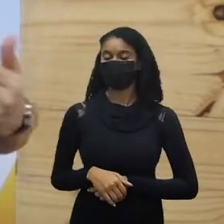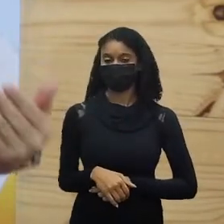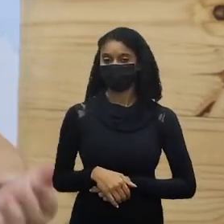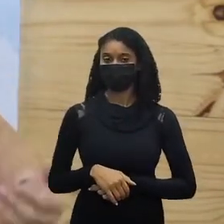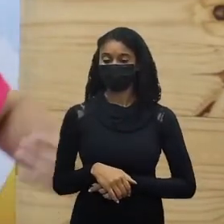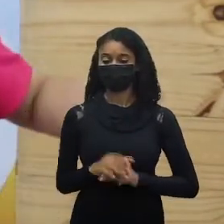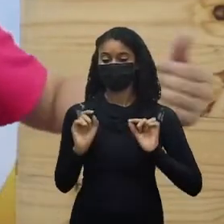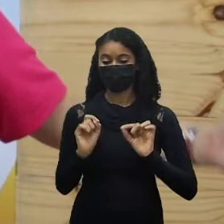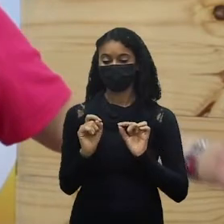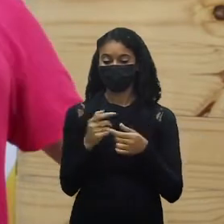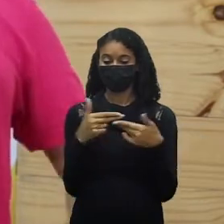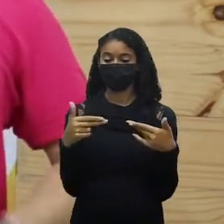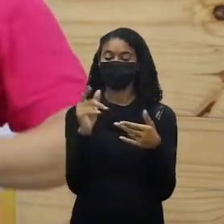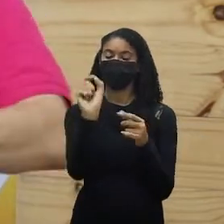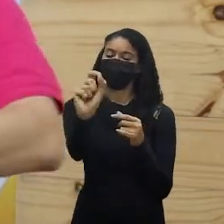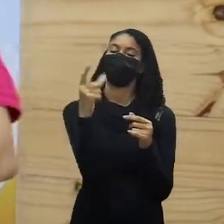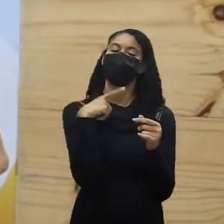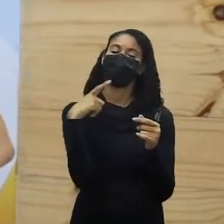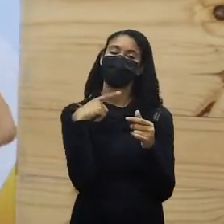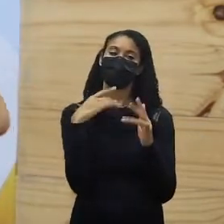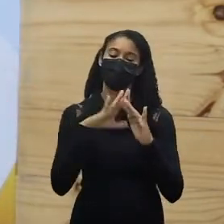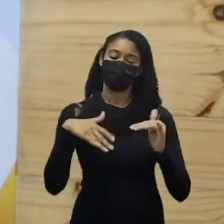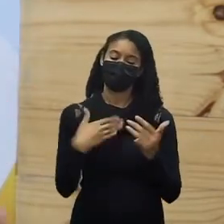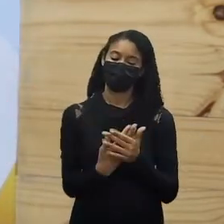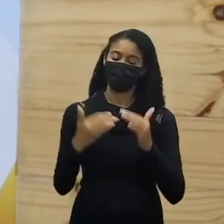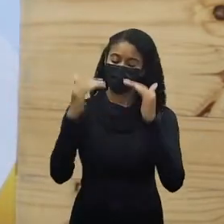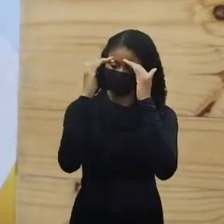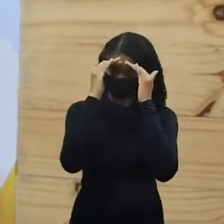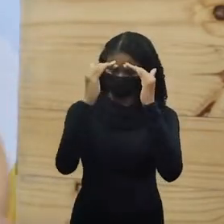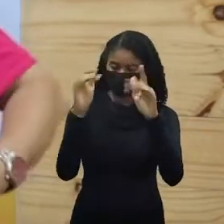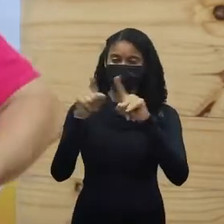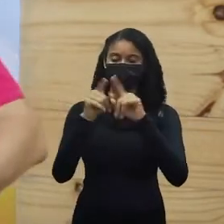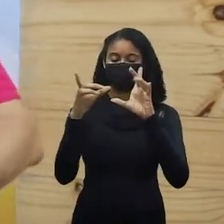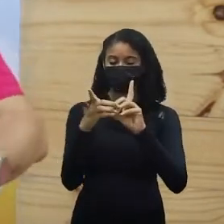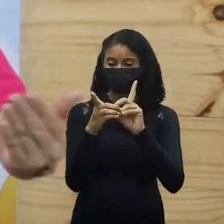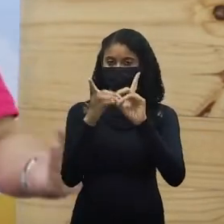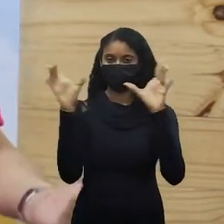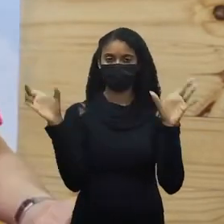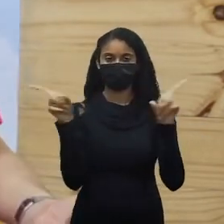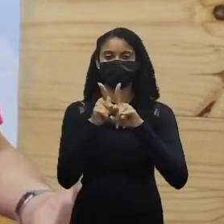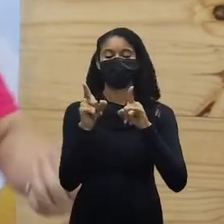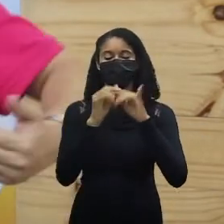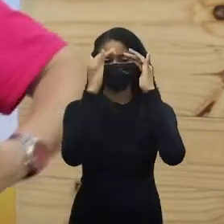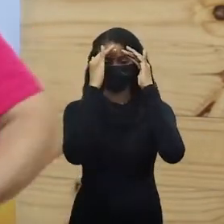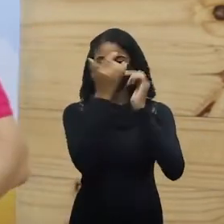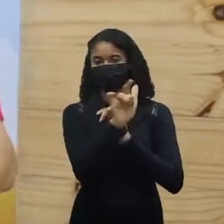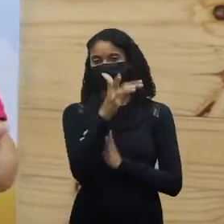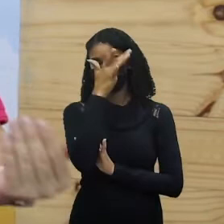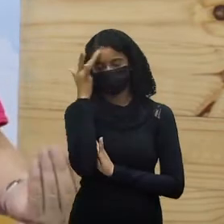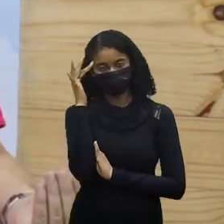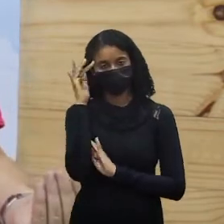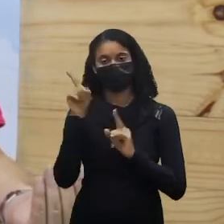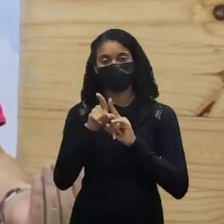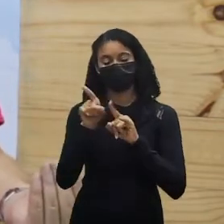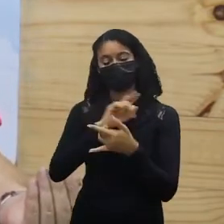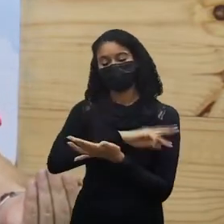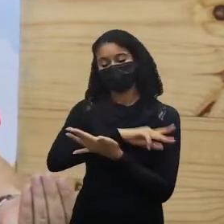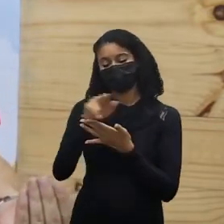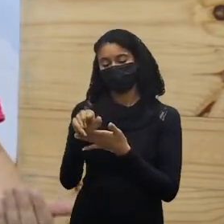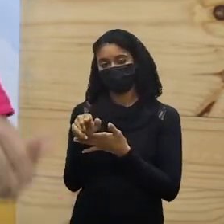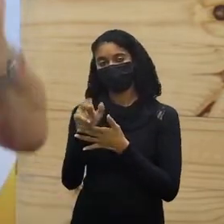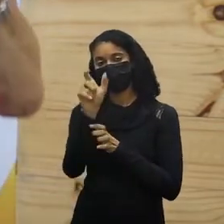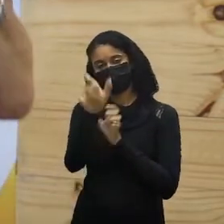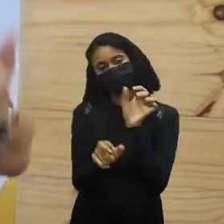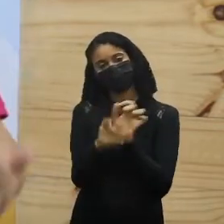a questão da escola, o respeito, a democracia, respeitar o outro e as variações do